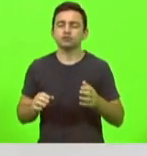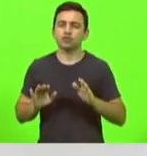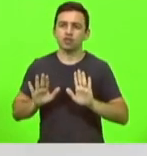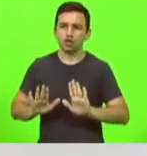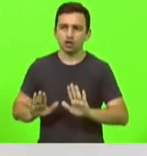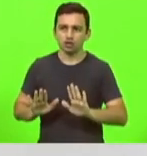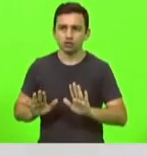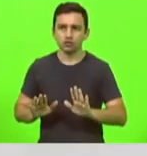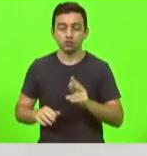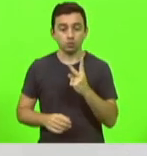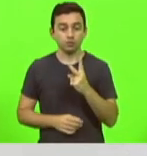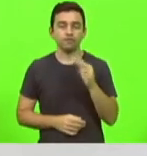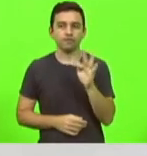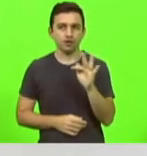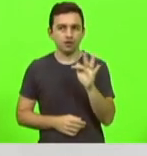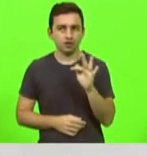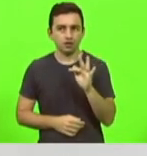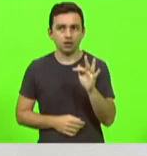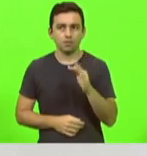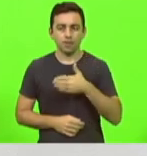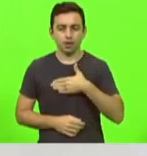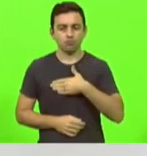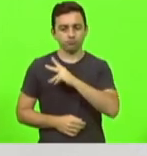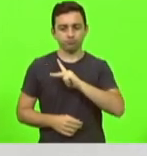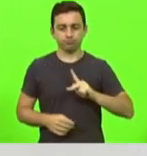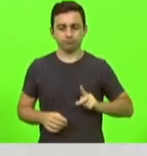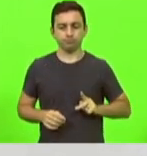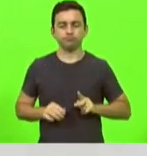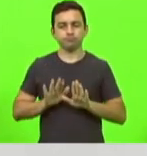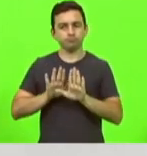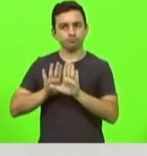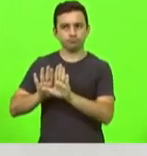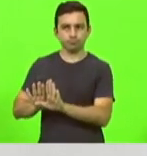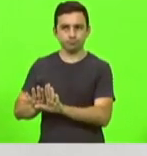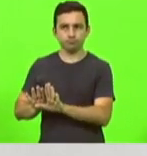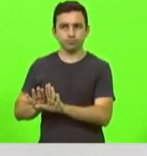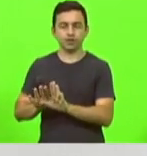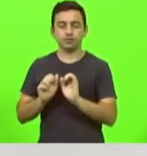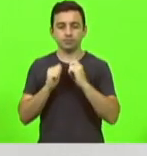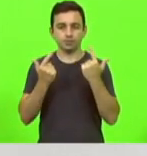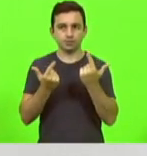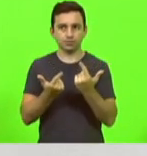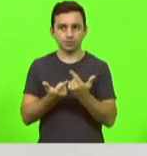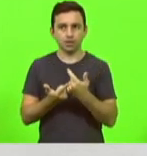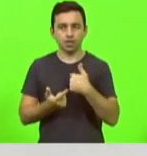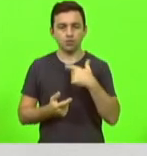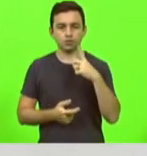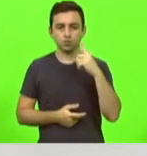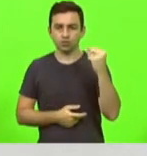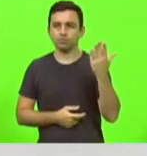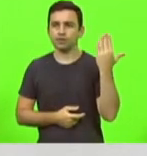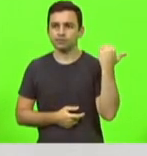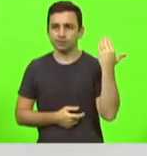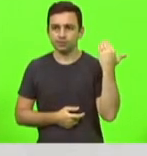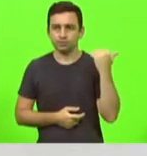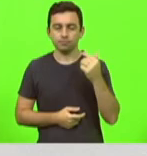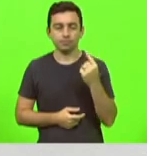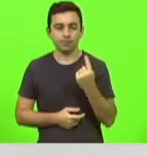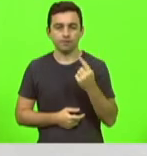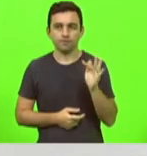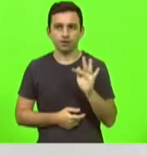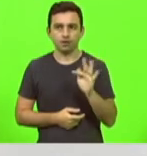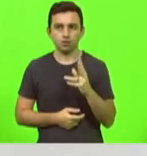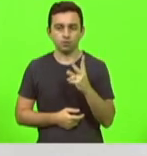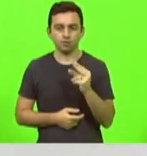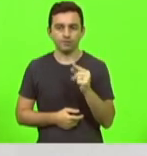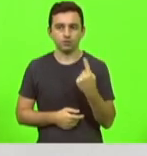Fevereiro de 2022 ao cargo de presidente da Assembleia Legislativa para o qual foi eleito em primeiro de fevereiro de